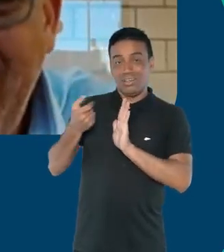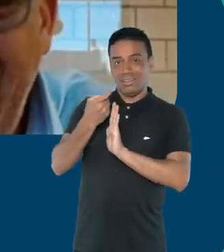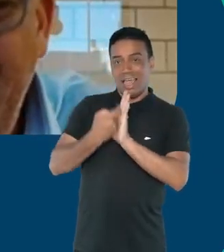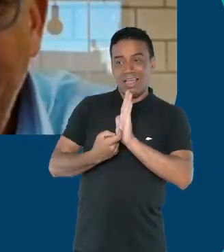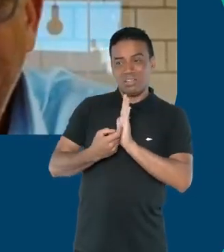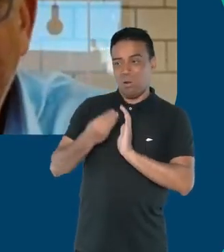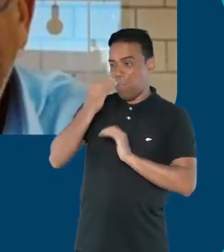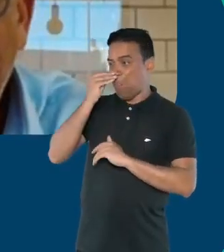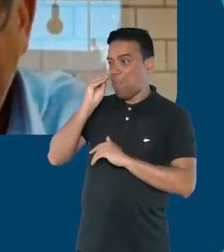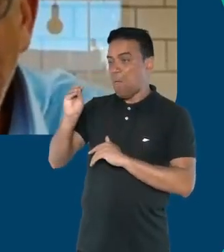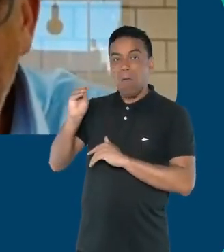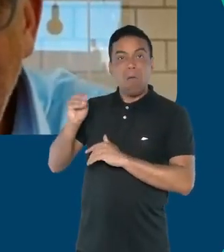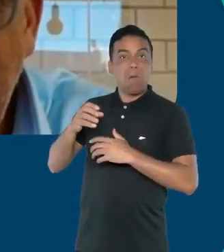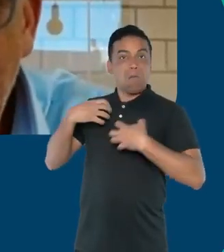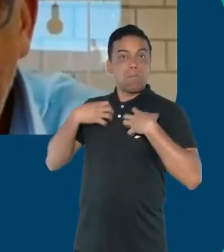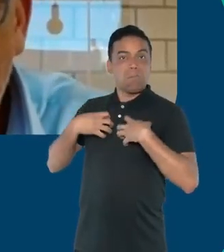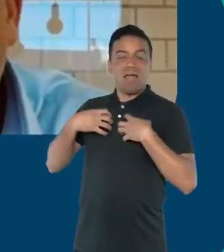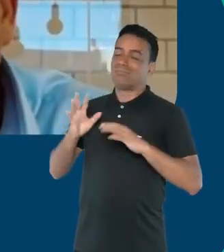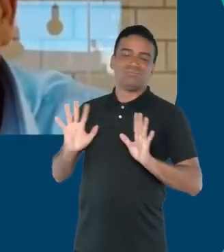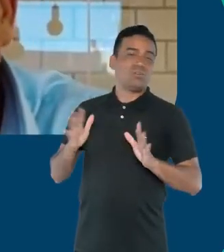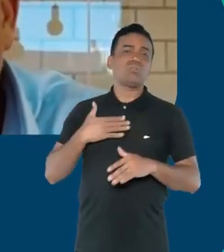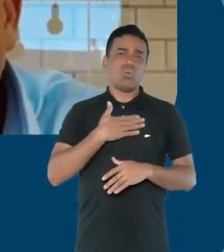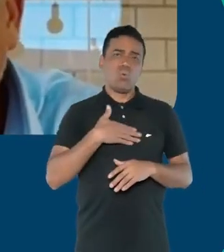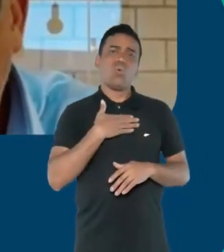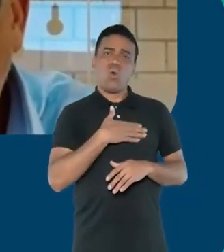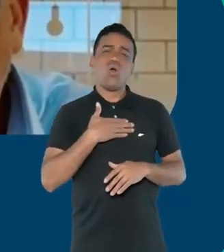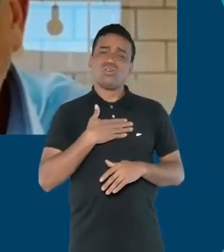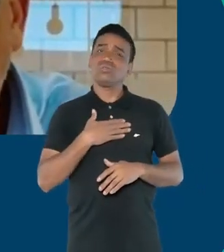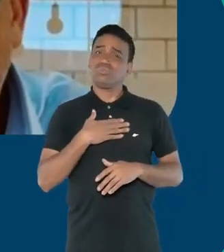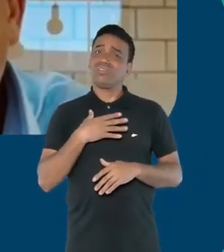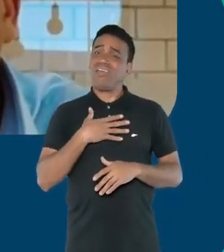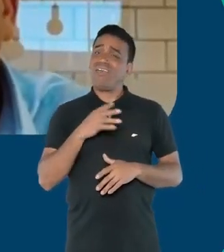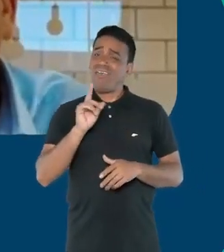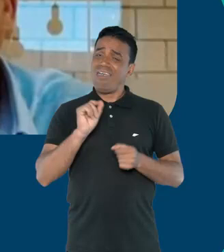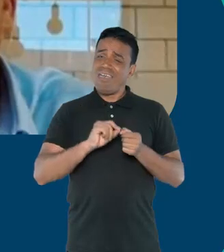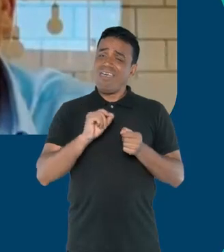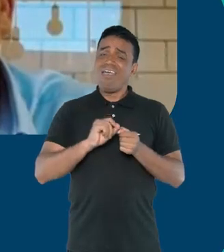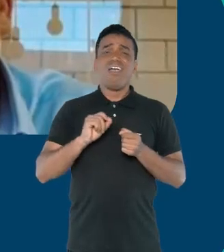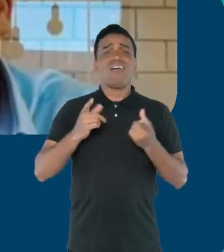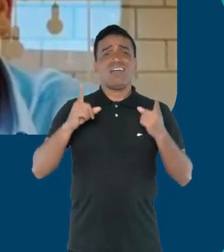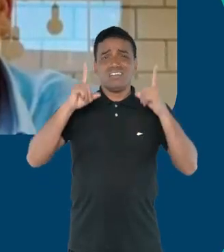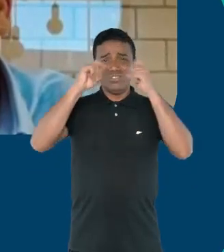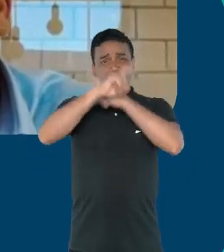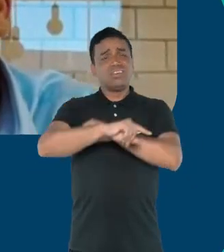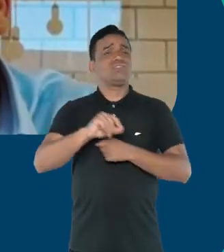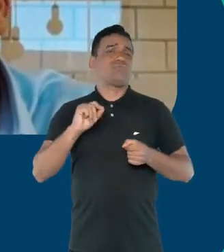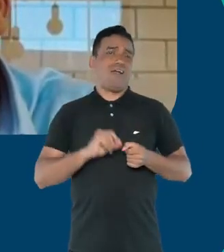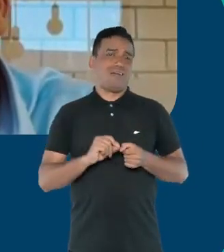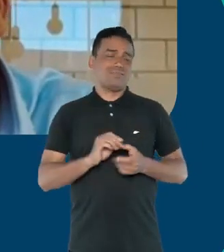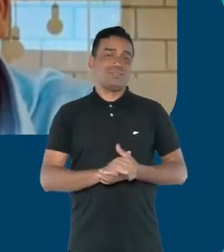ofendo, eu até gosto, porque é uma função difícil da gente fazer. Então,